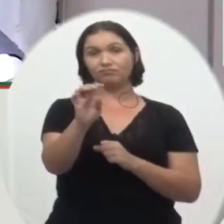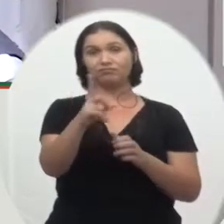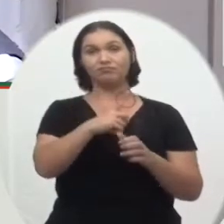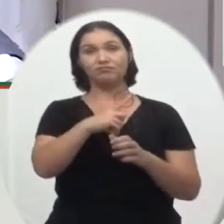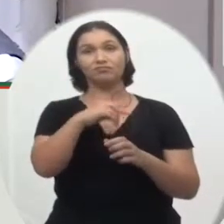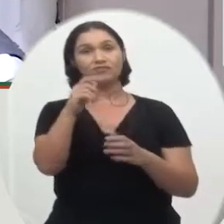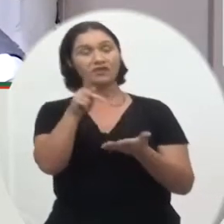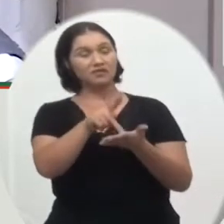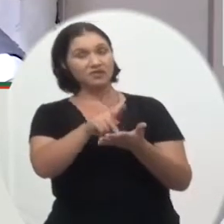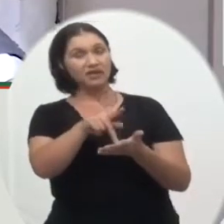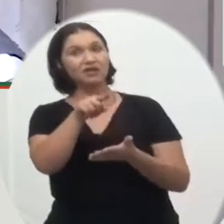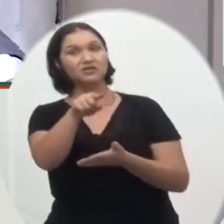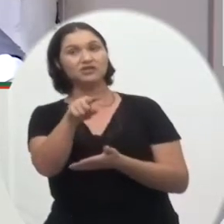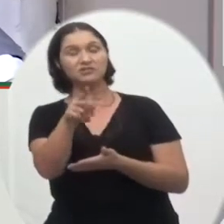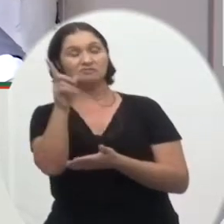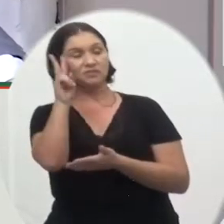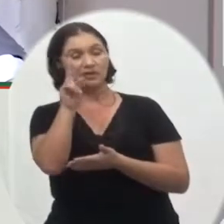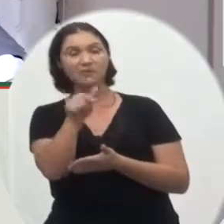esse detalhe.